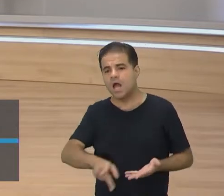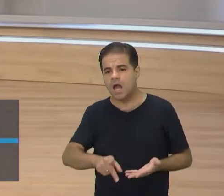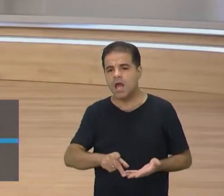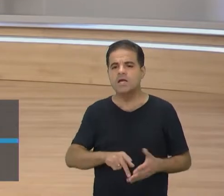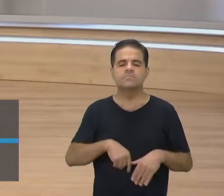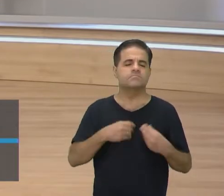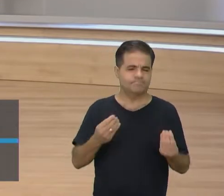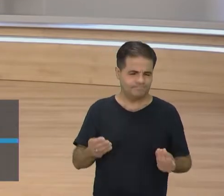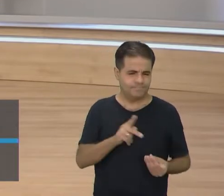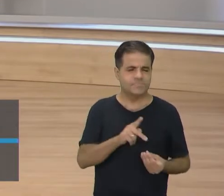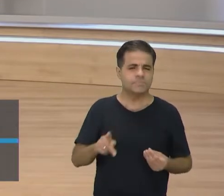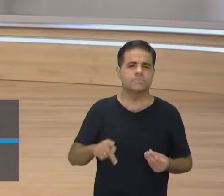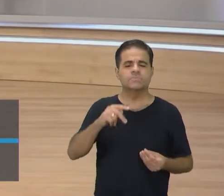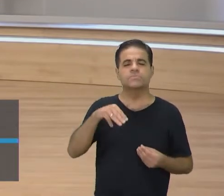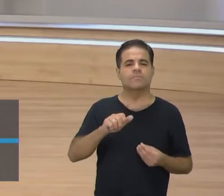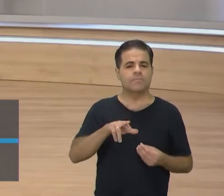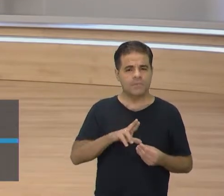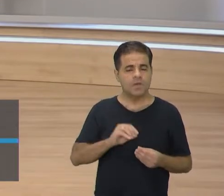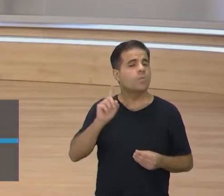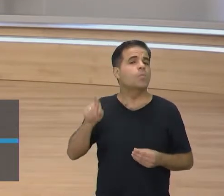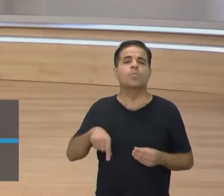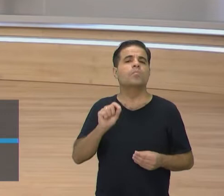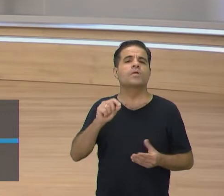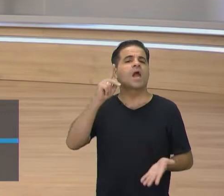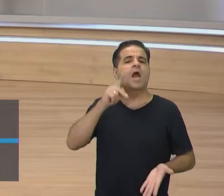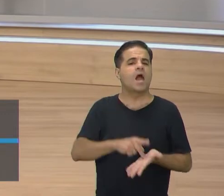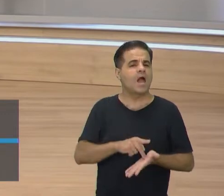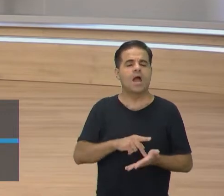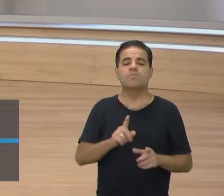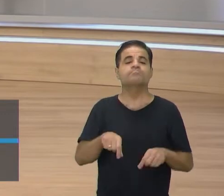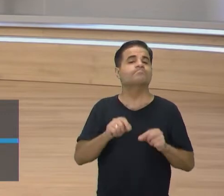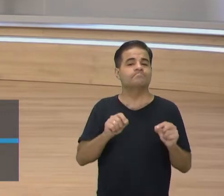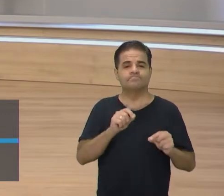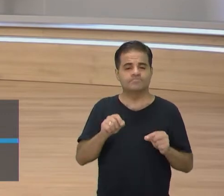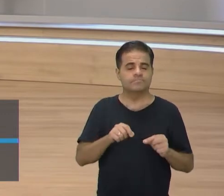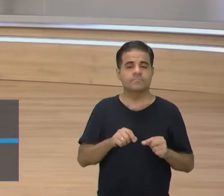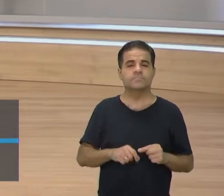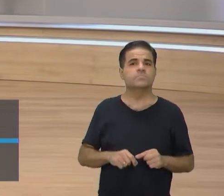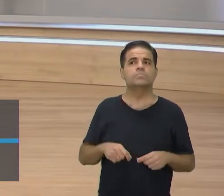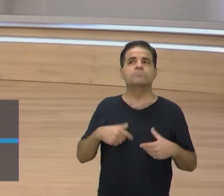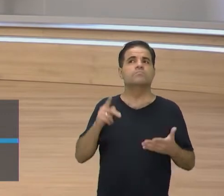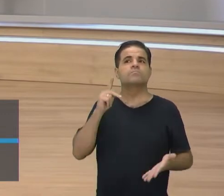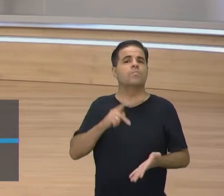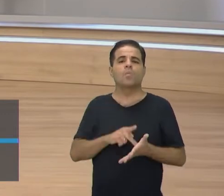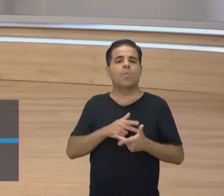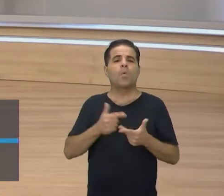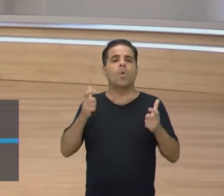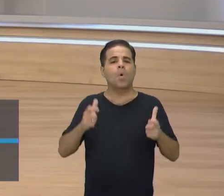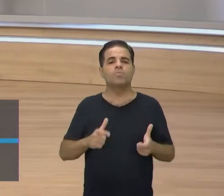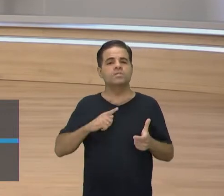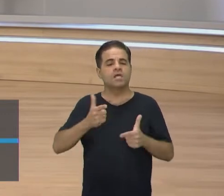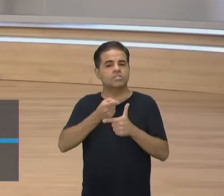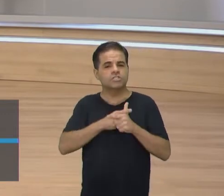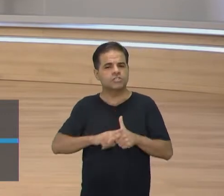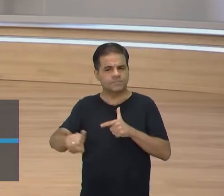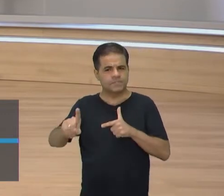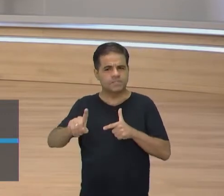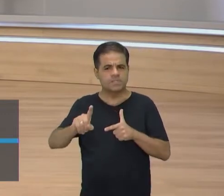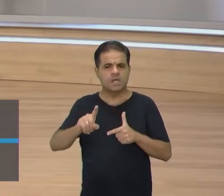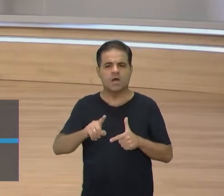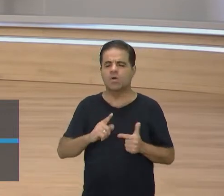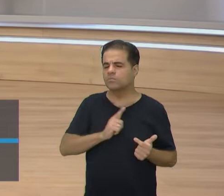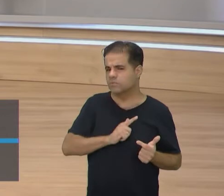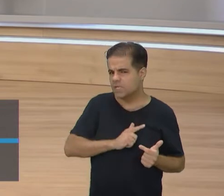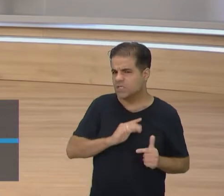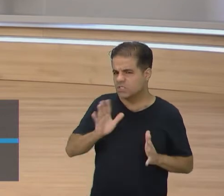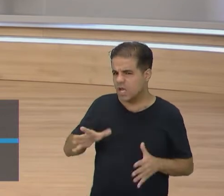aí, professor Mauro, uma coisa interessante é o que é real, né? E verdade. o que é fantasia? Onde há essa divisão? Será